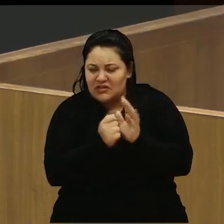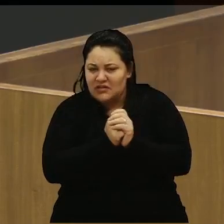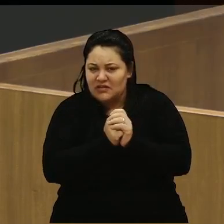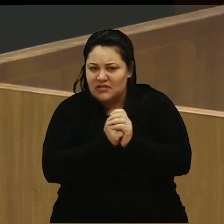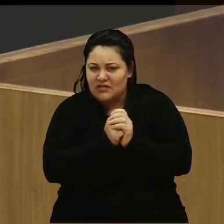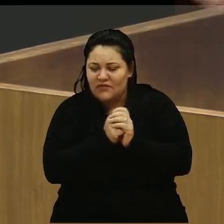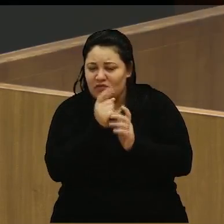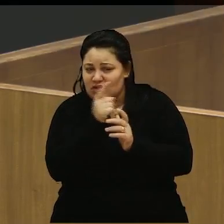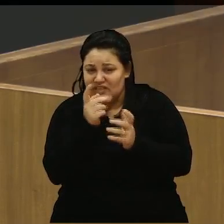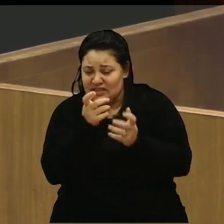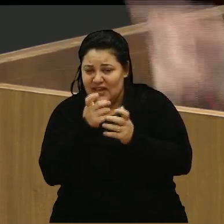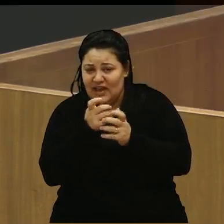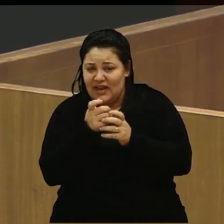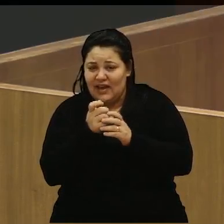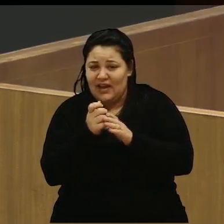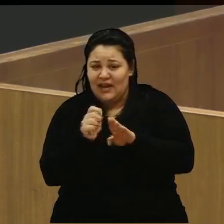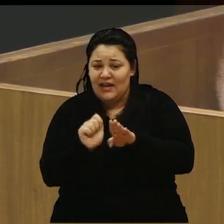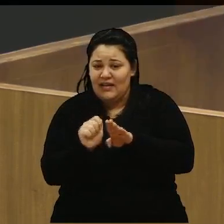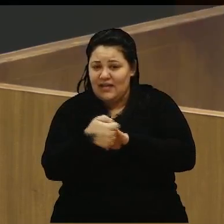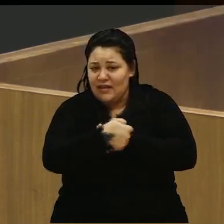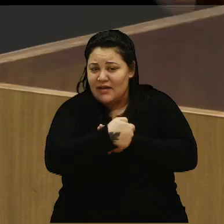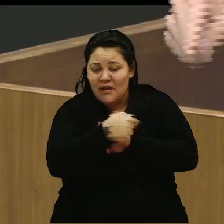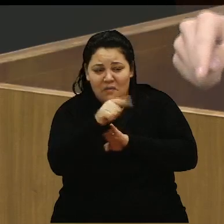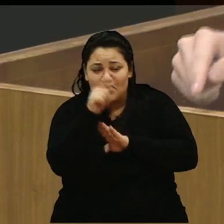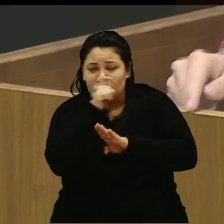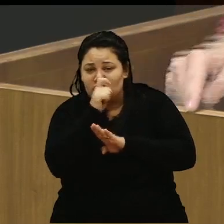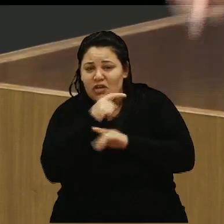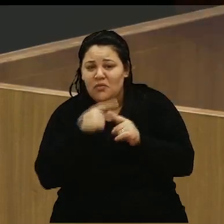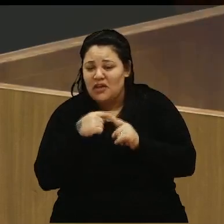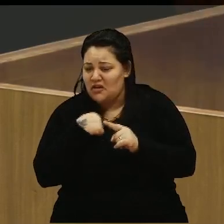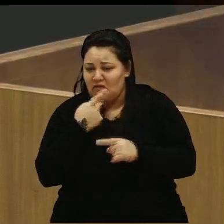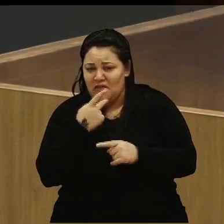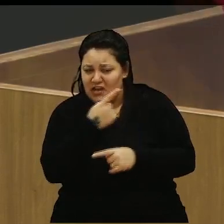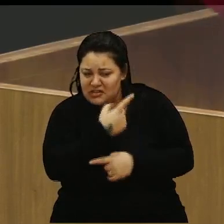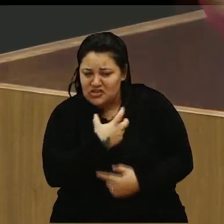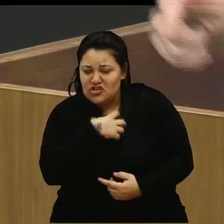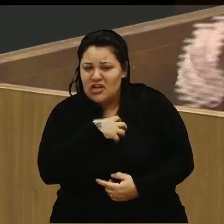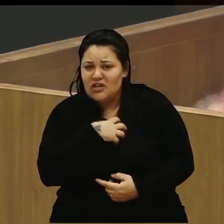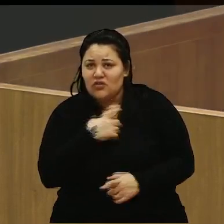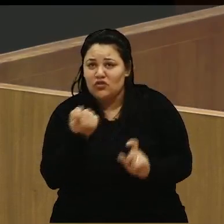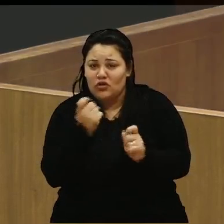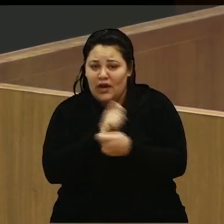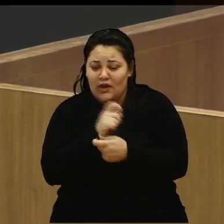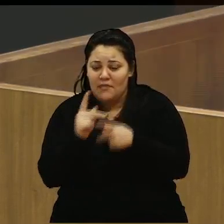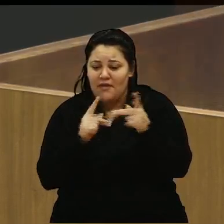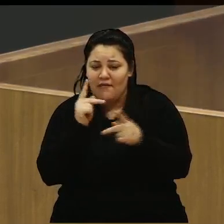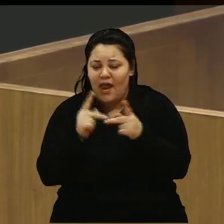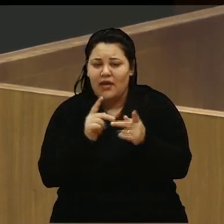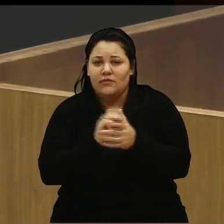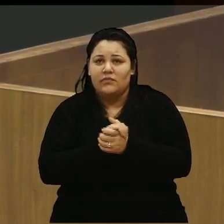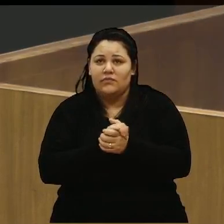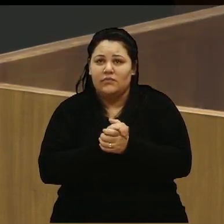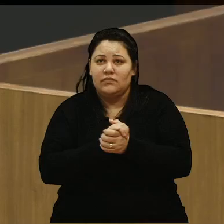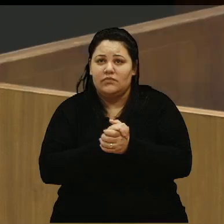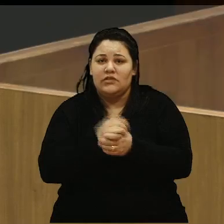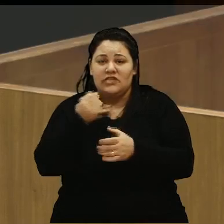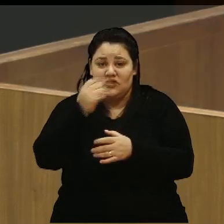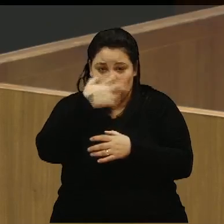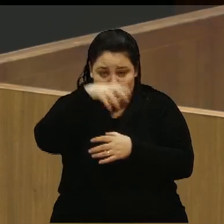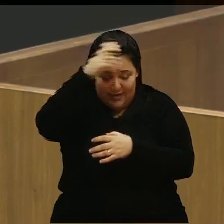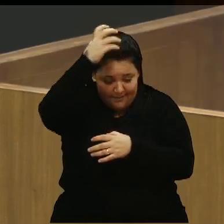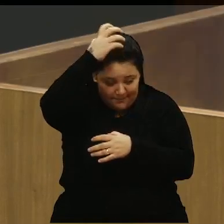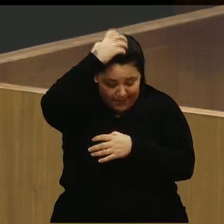vocês só se baseiam em mentiras. Eu não falei isso. Vocês distorceram a minha fala. Se o chapéu serviu para